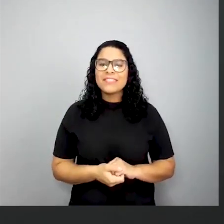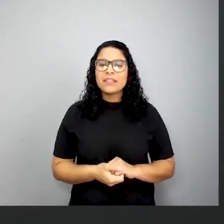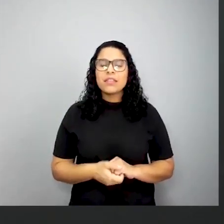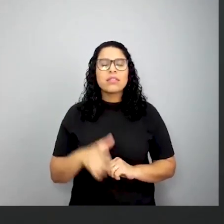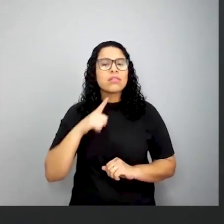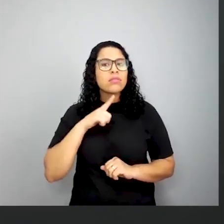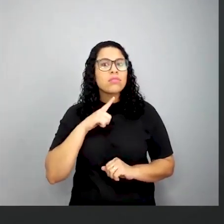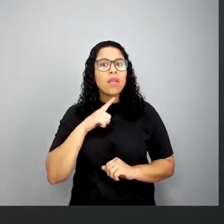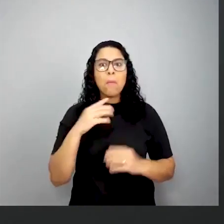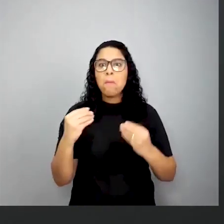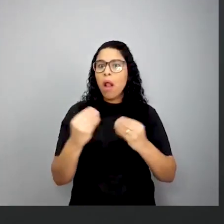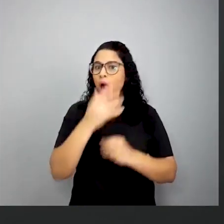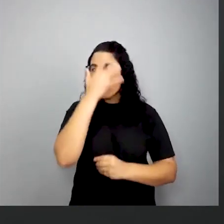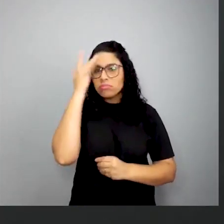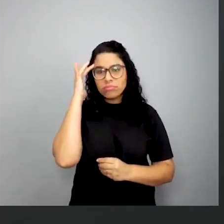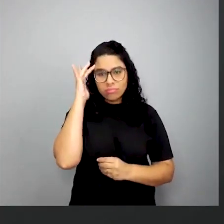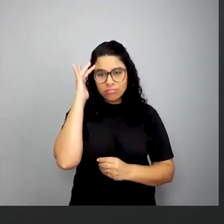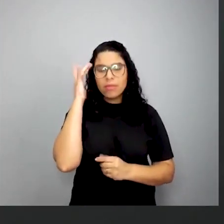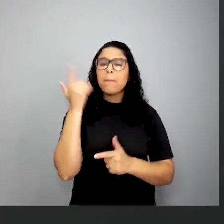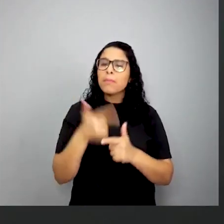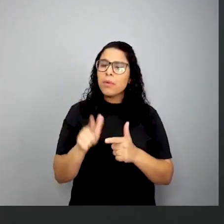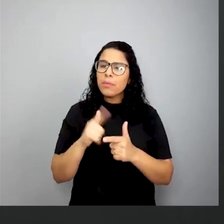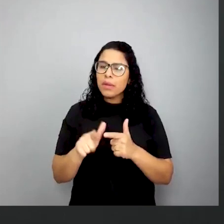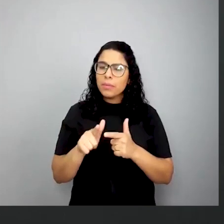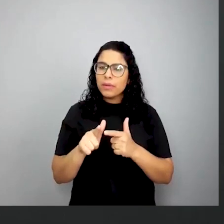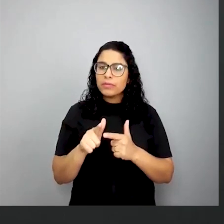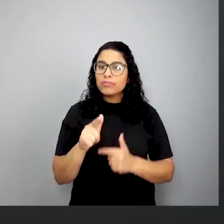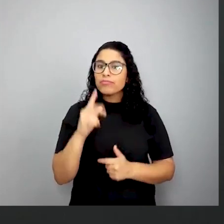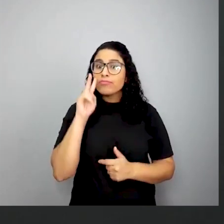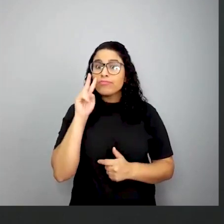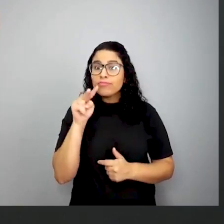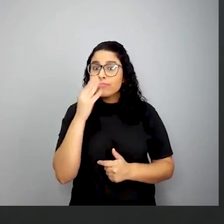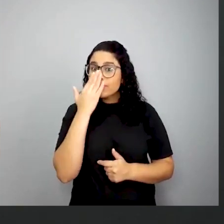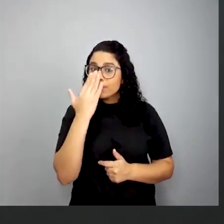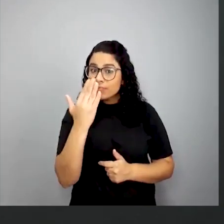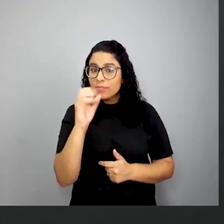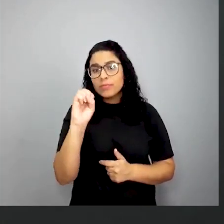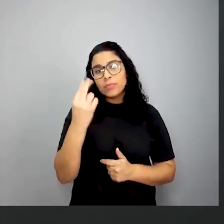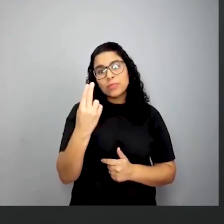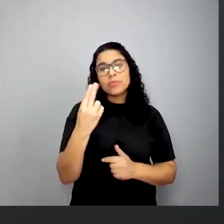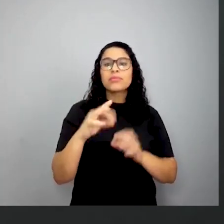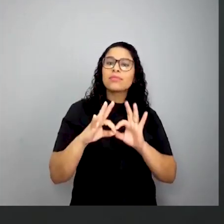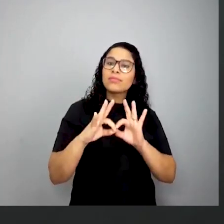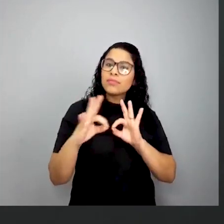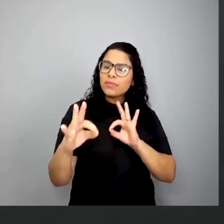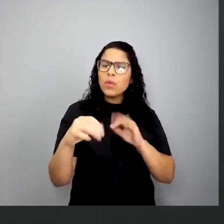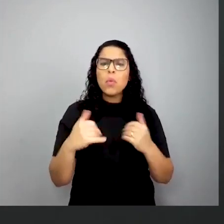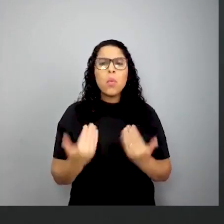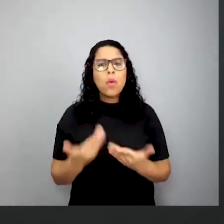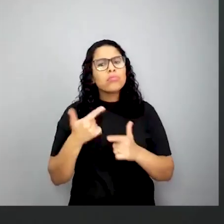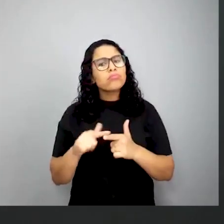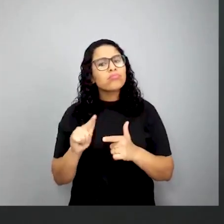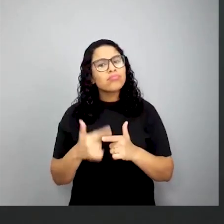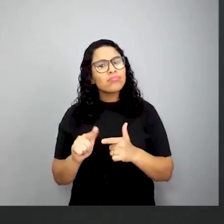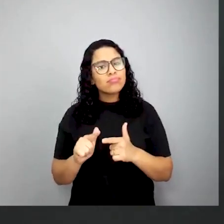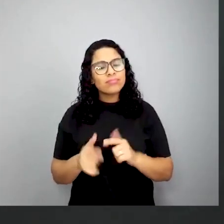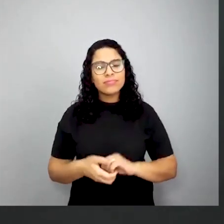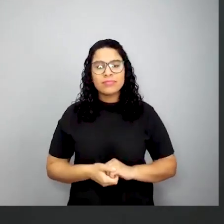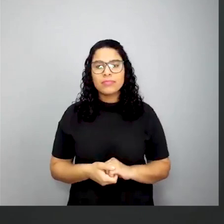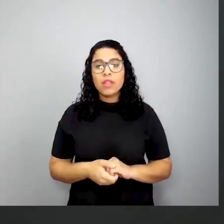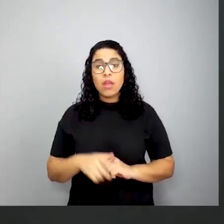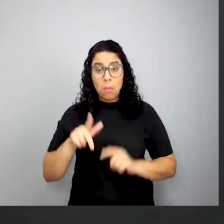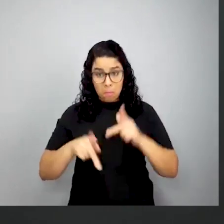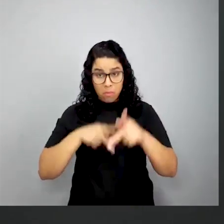número de pessoas que têm dificuldade de enxergar ou de perto ou de longe. Que problemas são esses? Na nossa população, nós